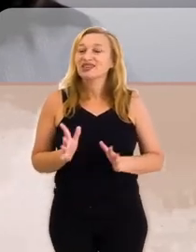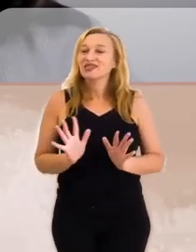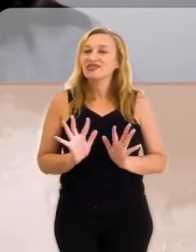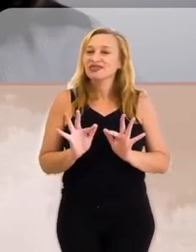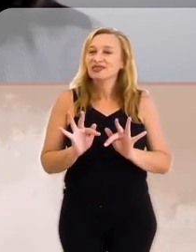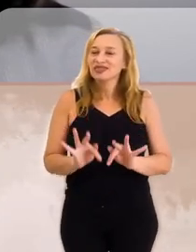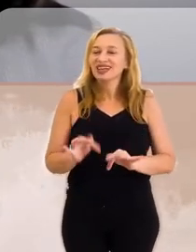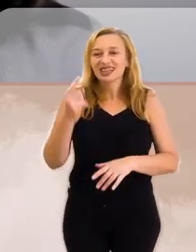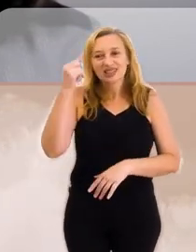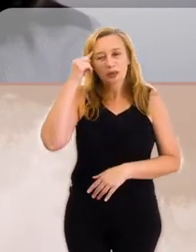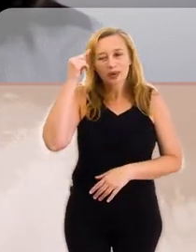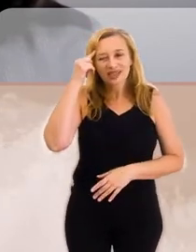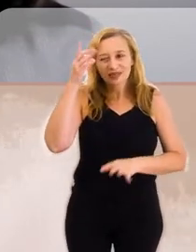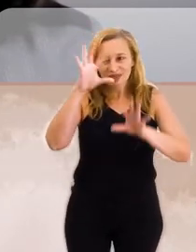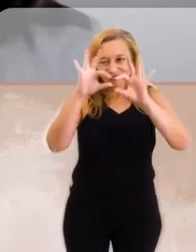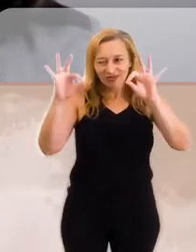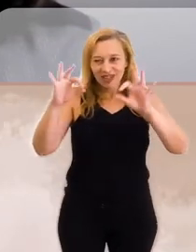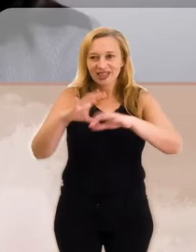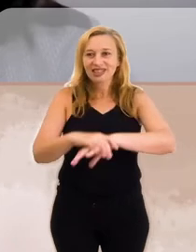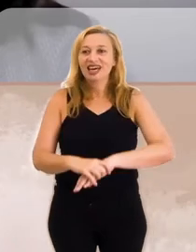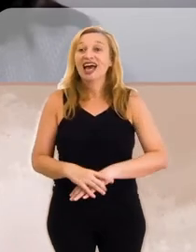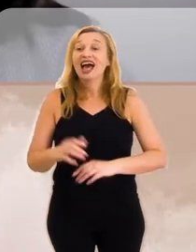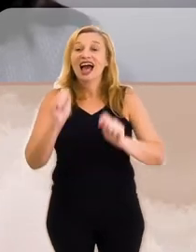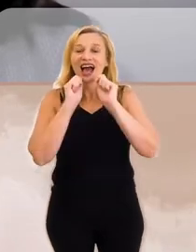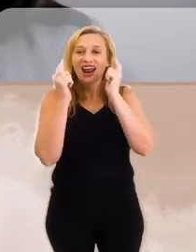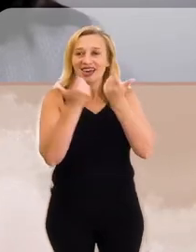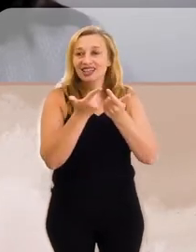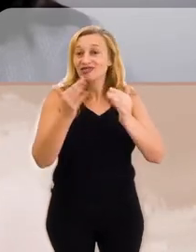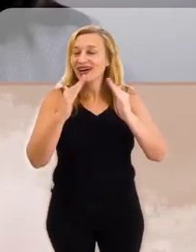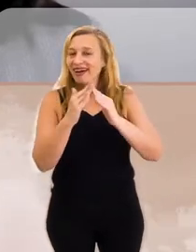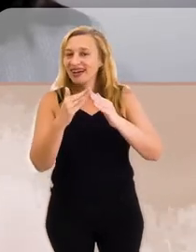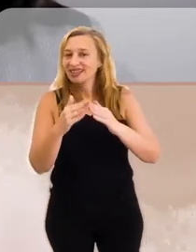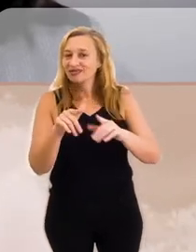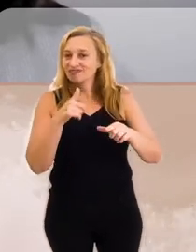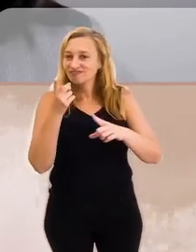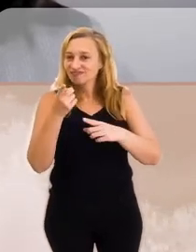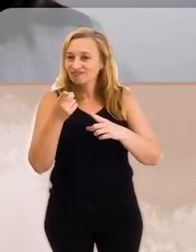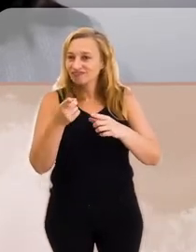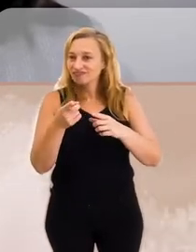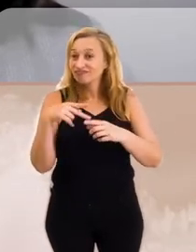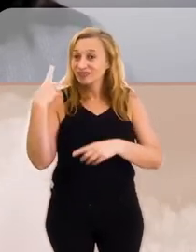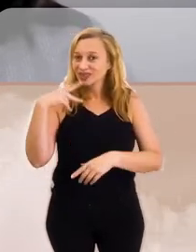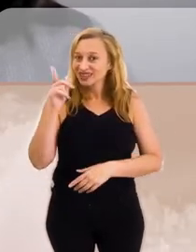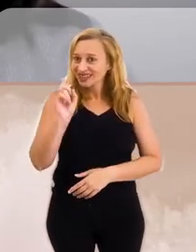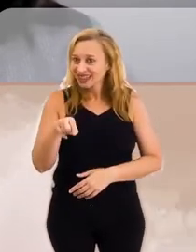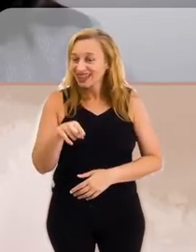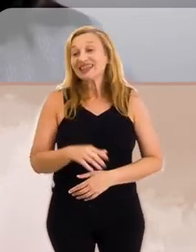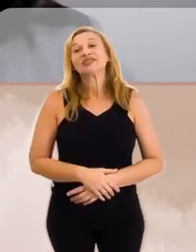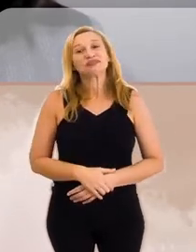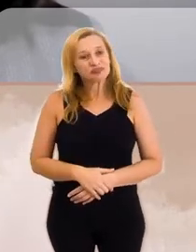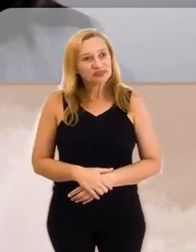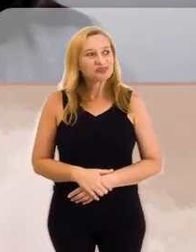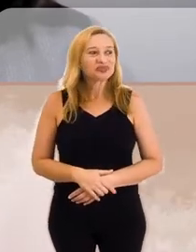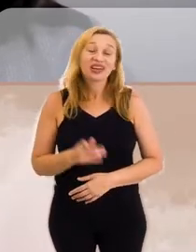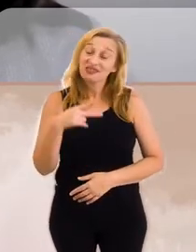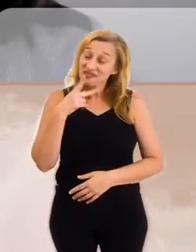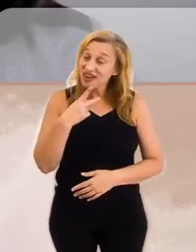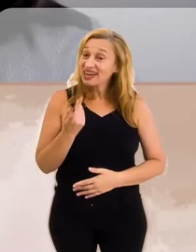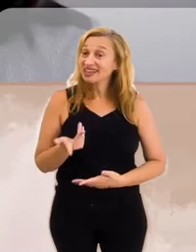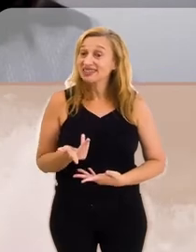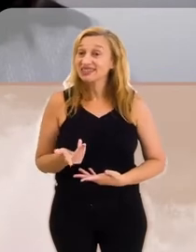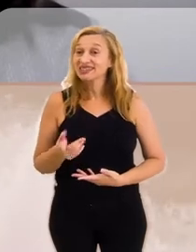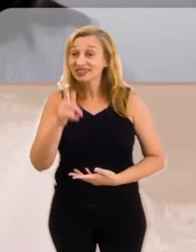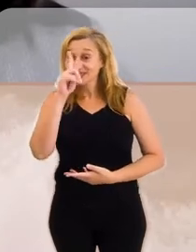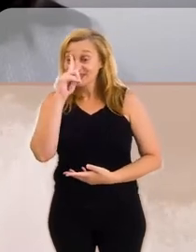a gente fazer uma reflexão aqui alerj é uma casa política né E nós